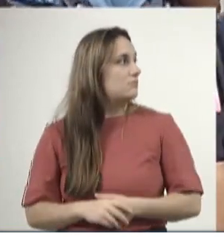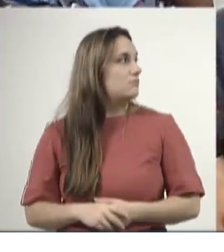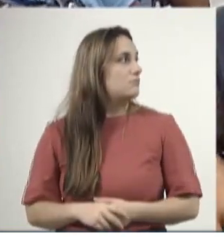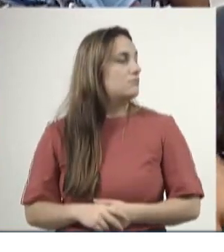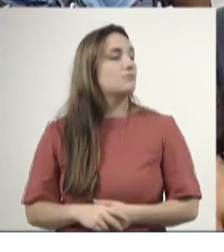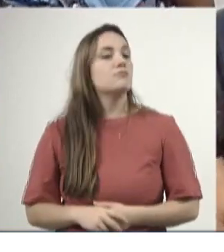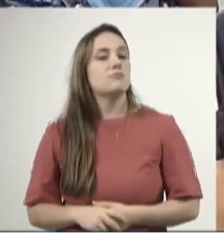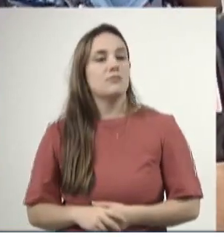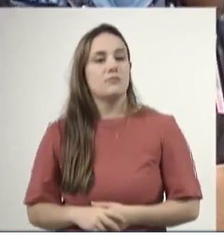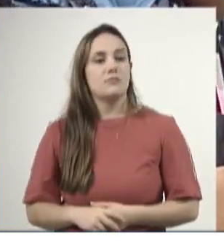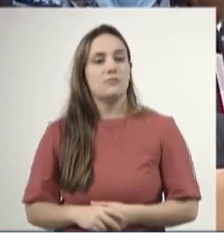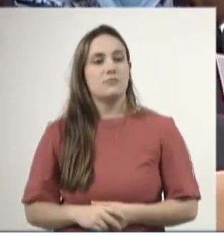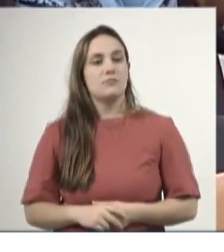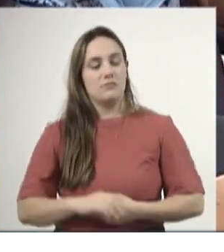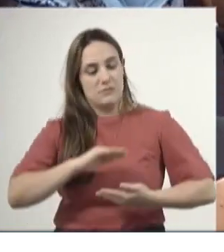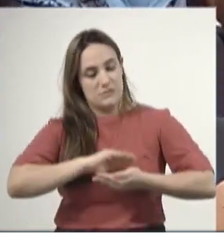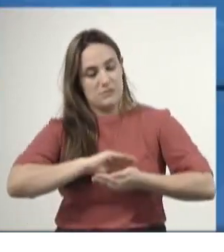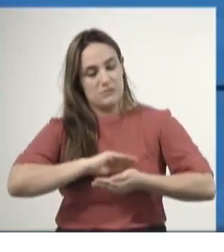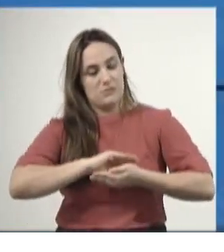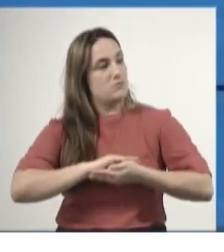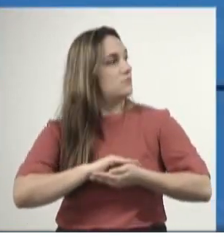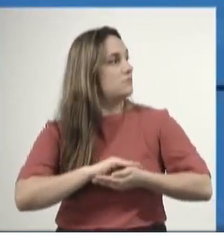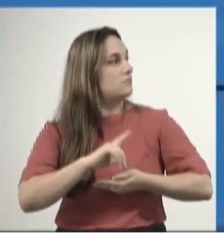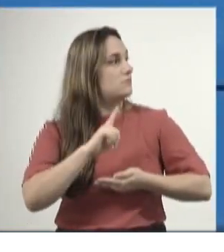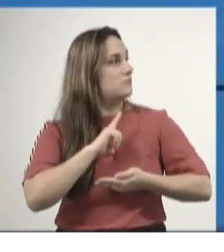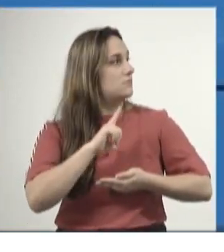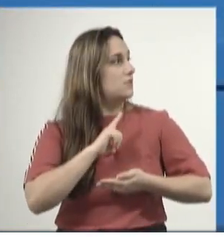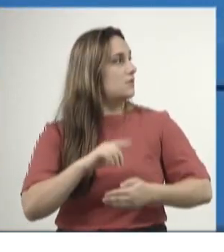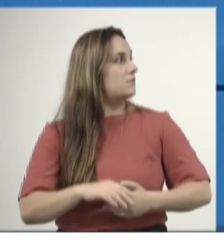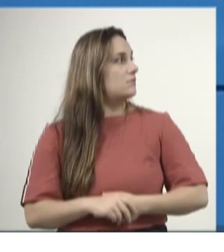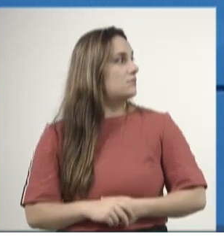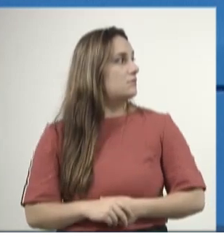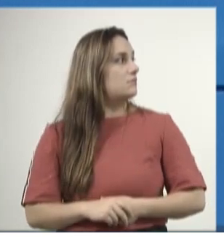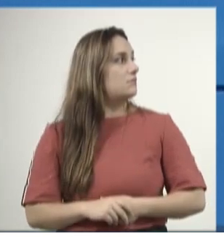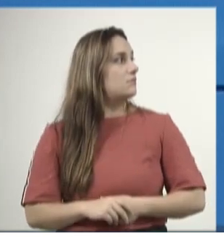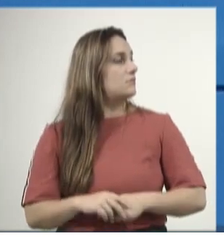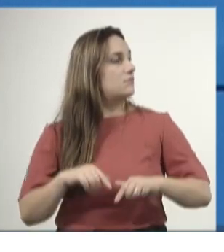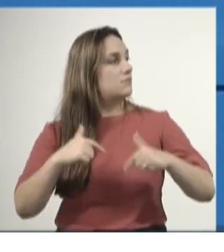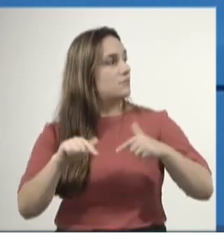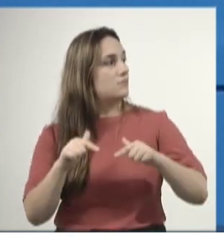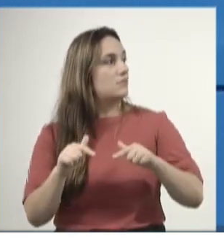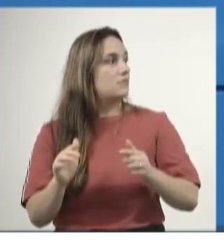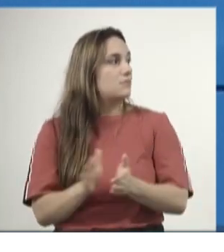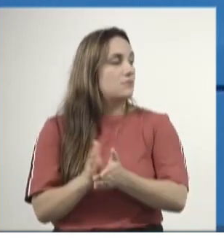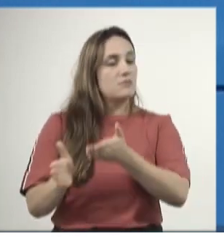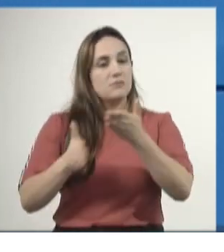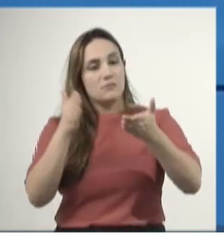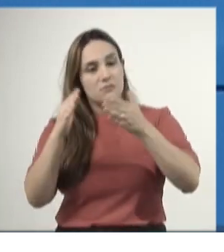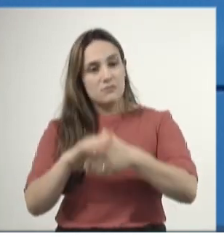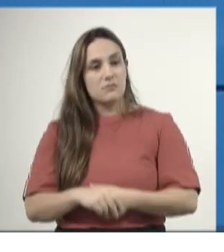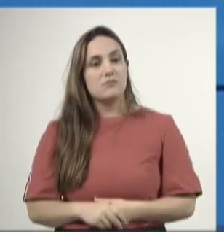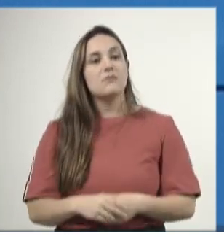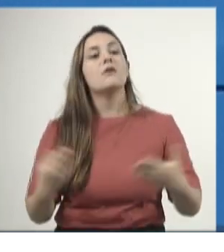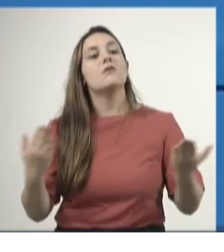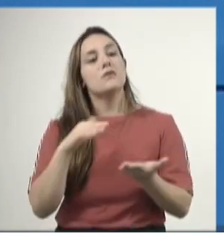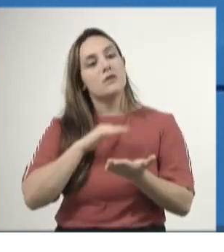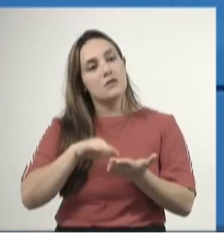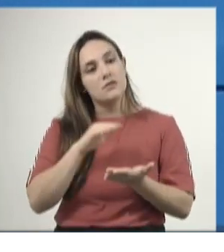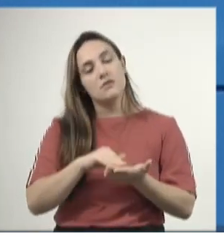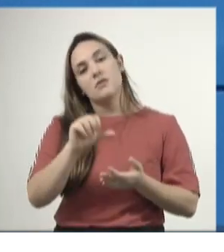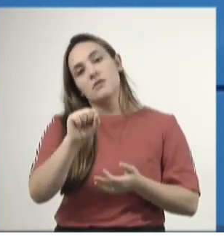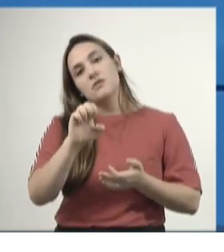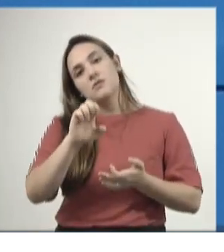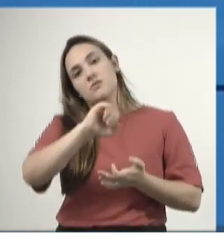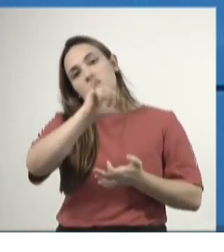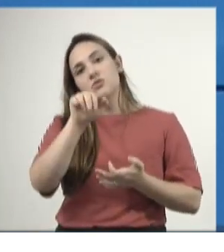A CEMED tem um trabalho importantíssimo, que é o da valorização da vida. Agora a CEJUVE criou também o